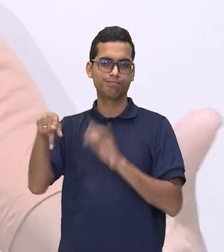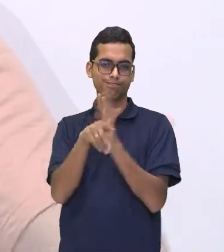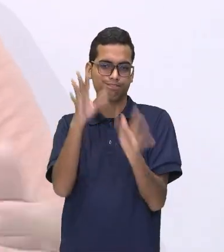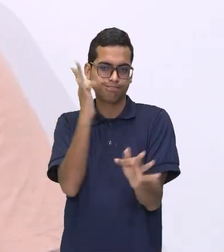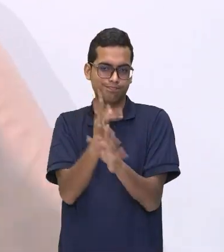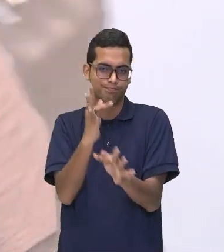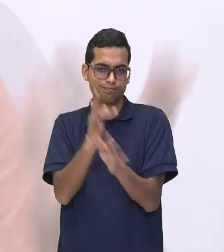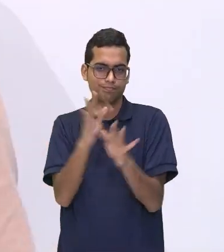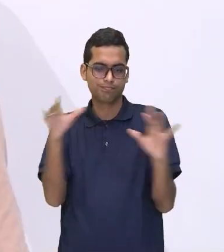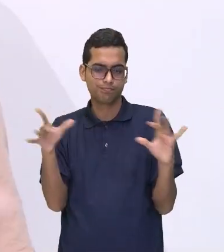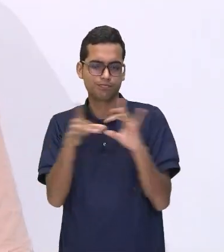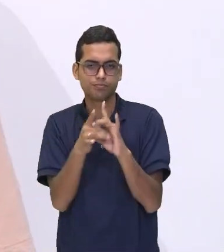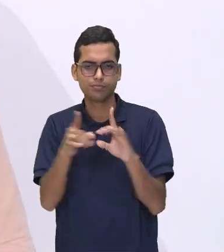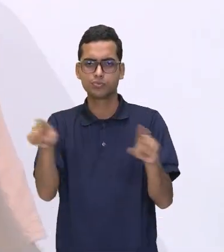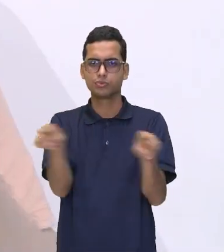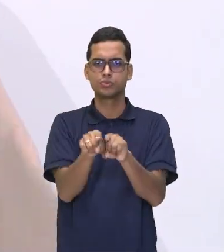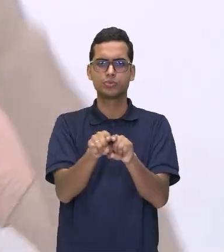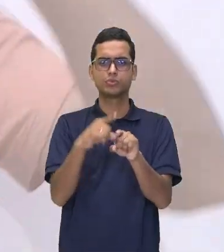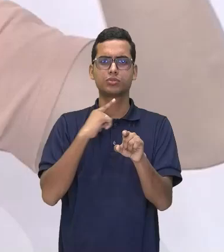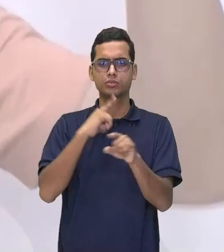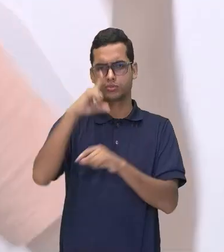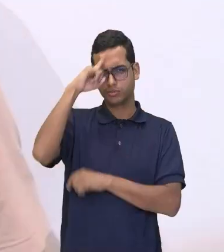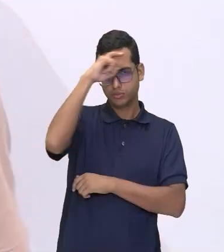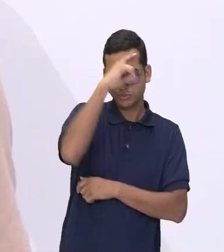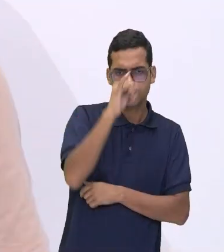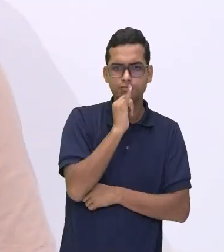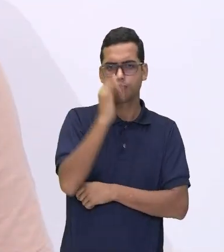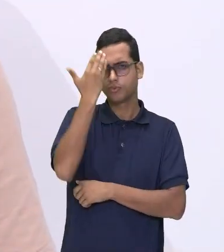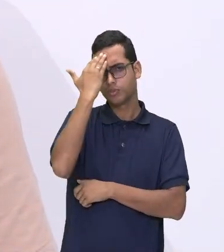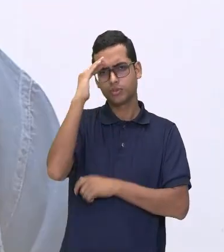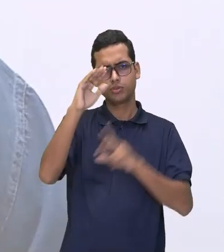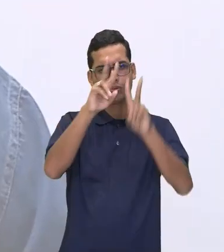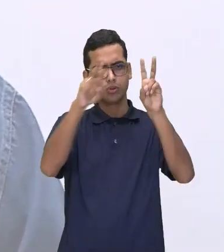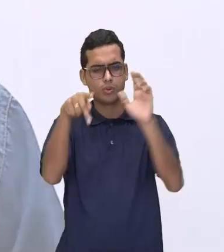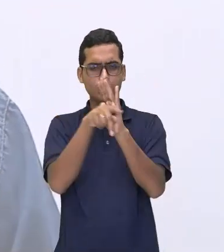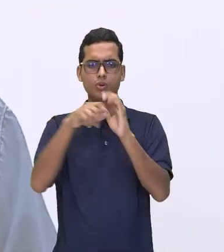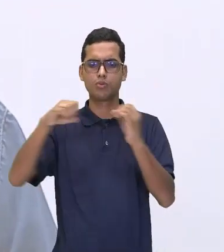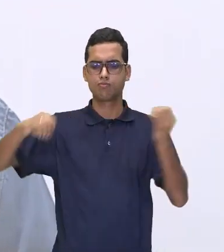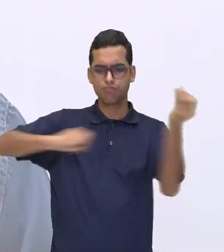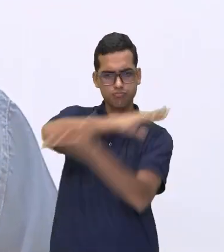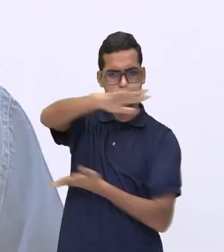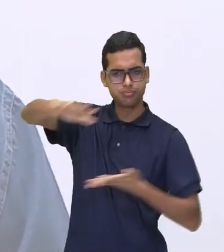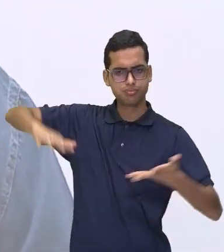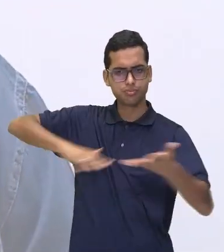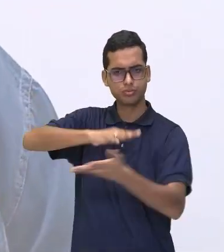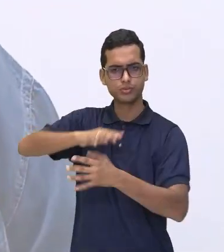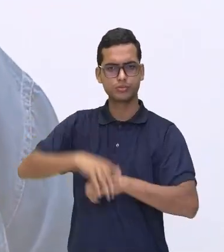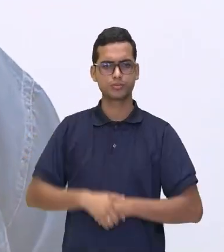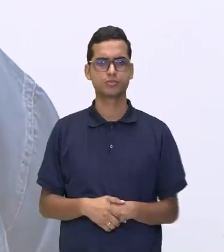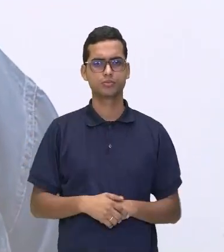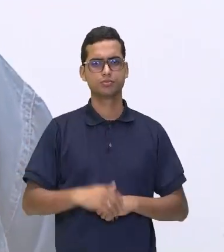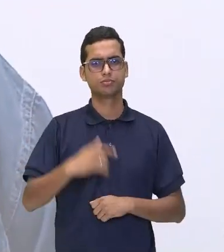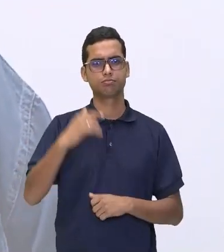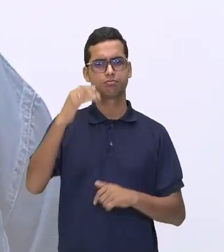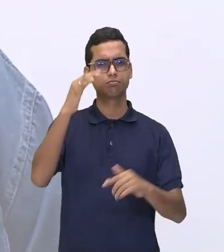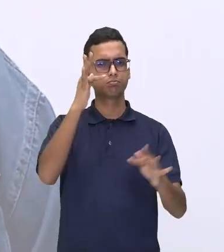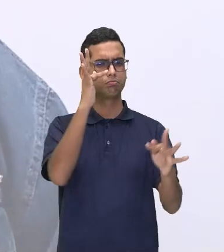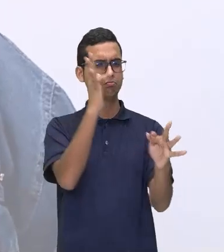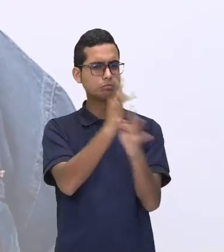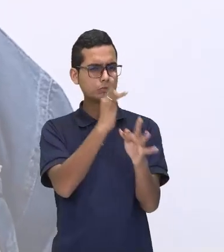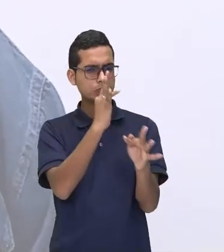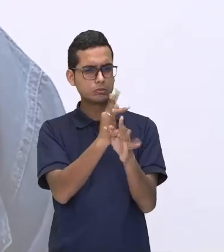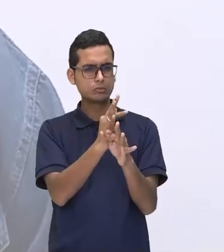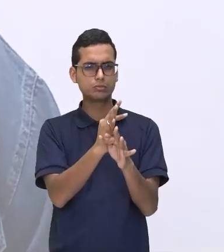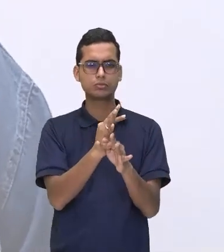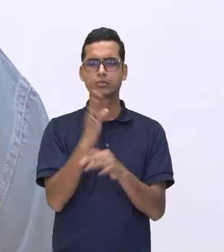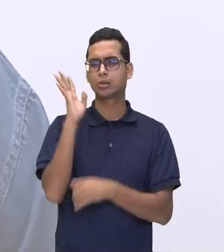algum lugar, como aqueles mais complexos, que, por exemplo, entender o nosso universo. Assim, eu não tive uma física assim muito